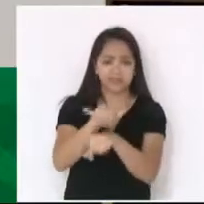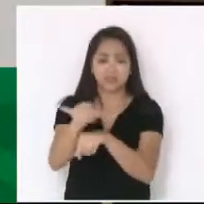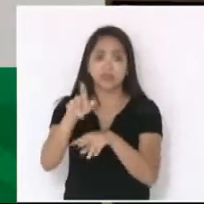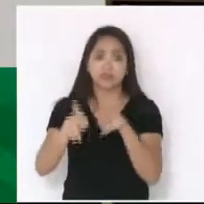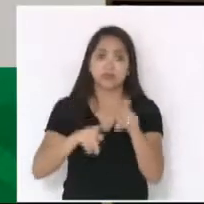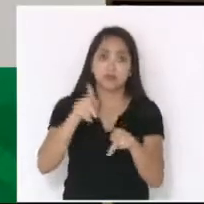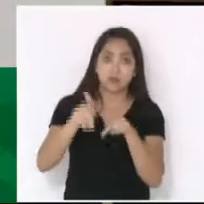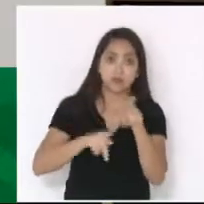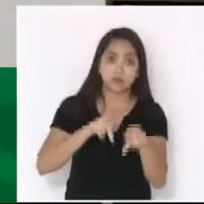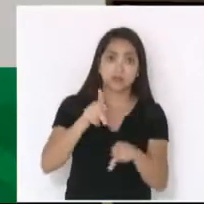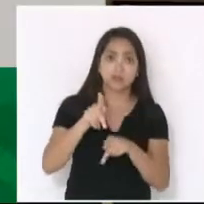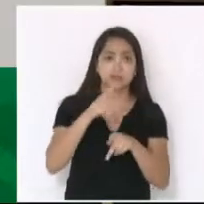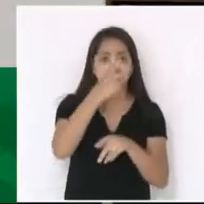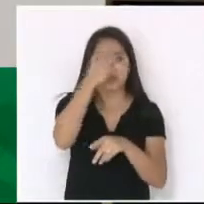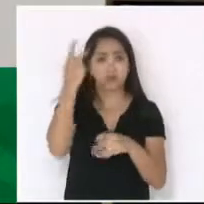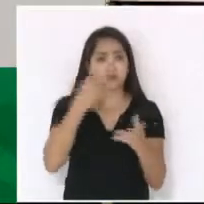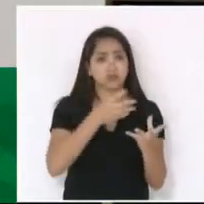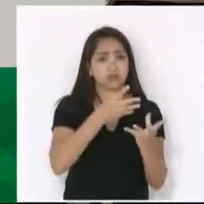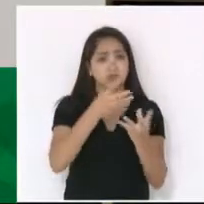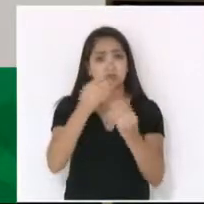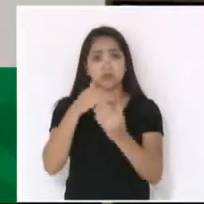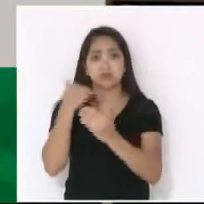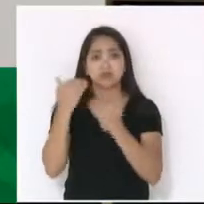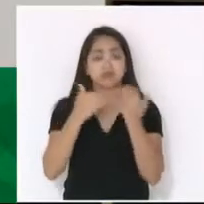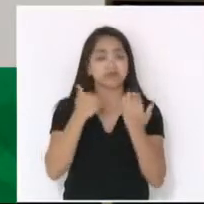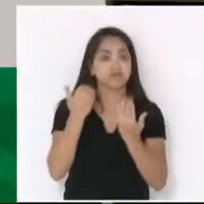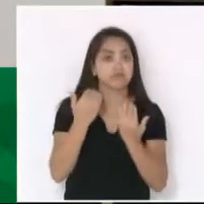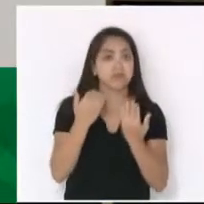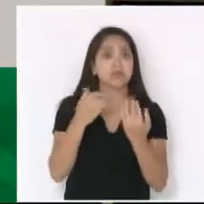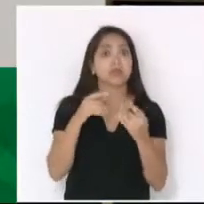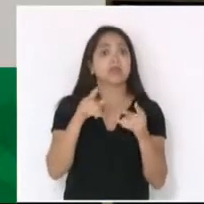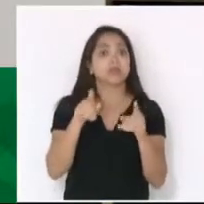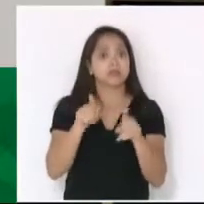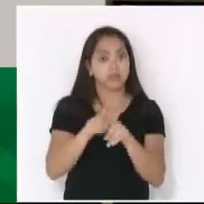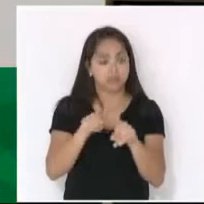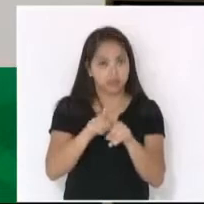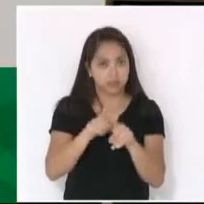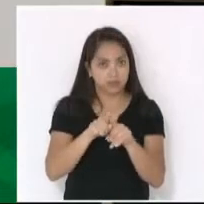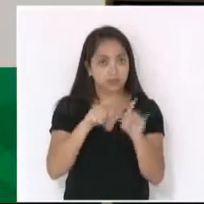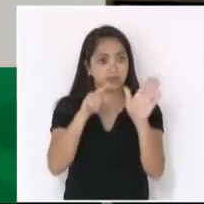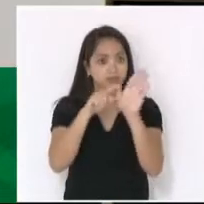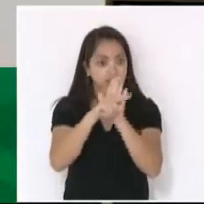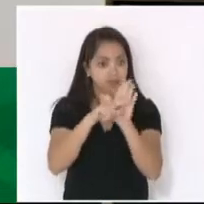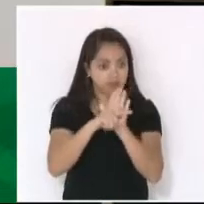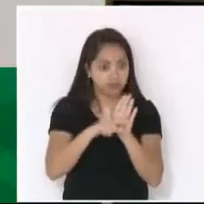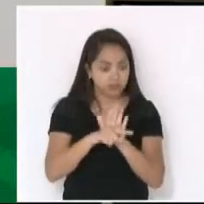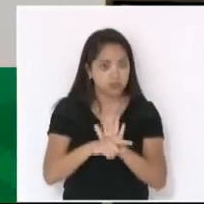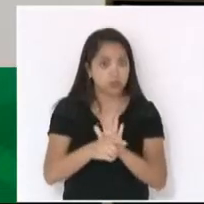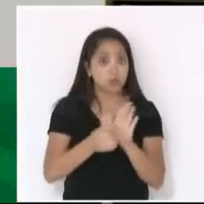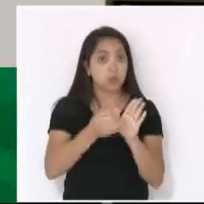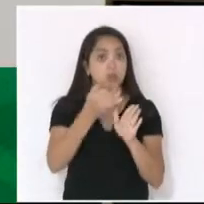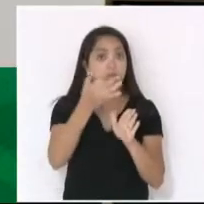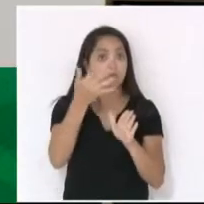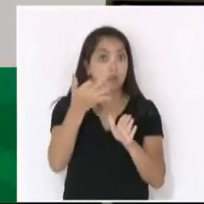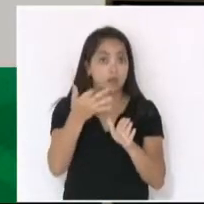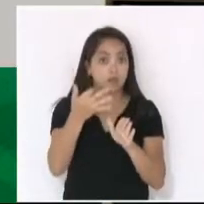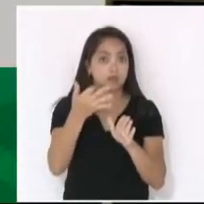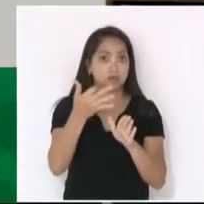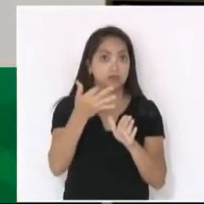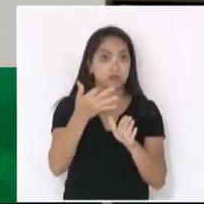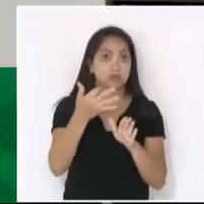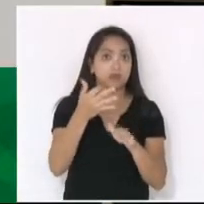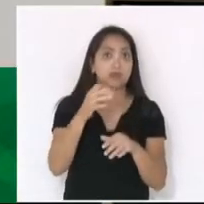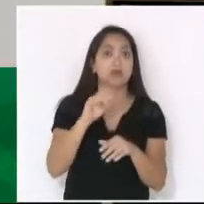gente eu mandei levantar também o número de